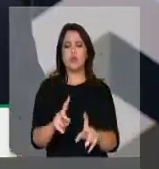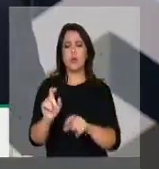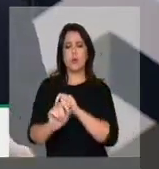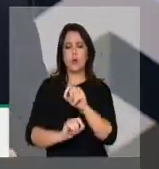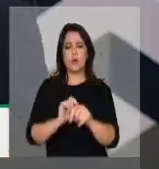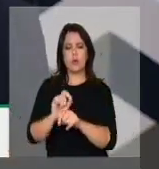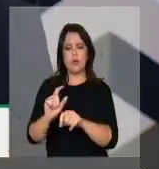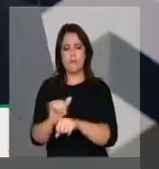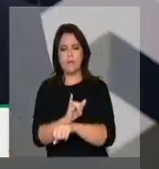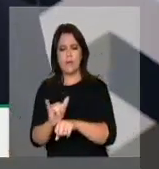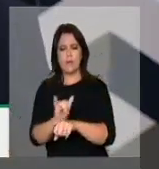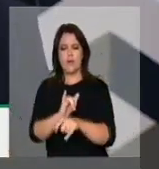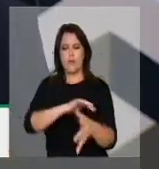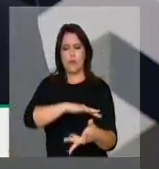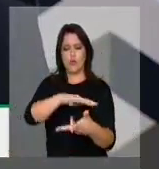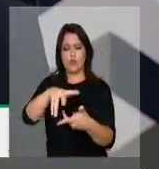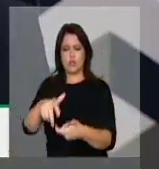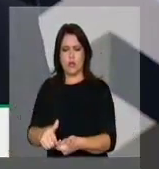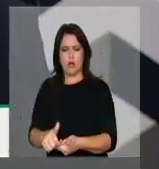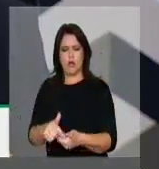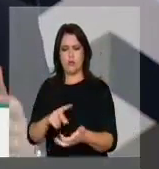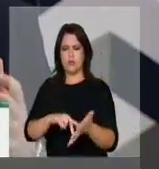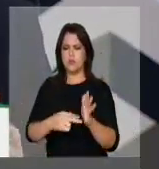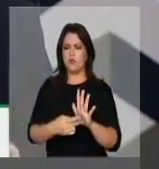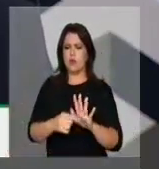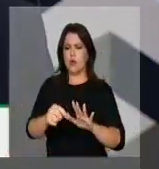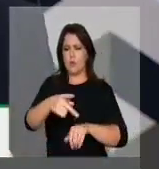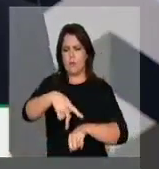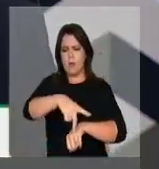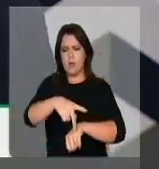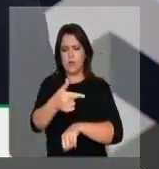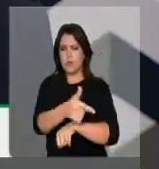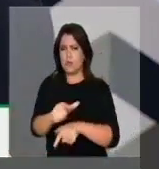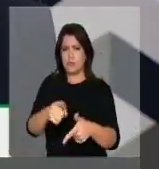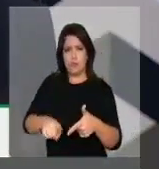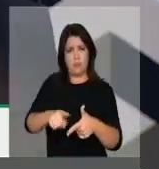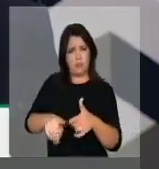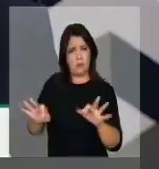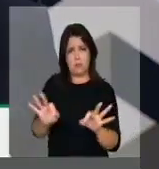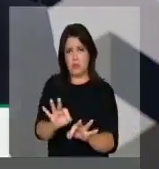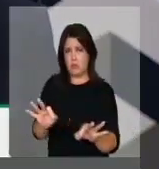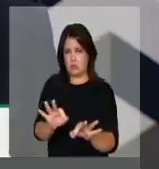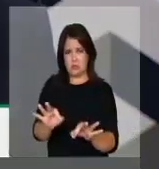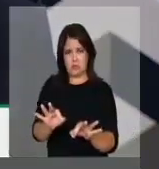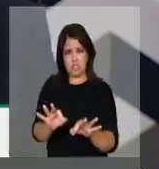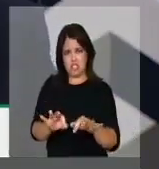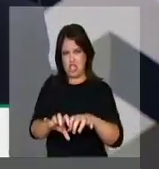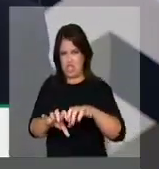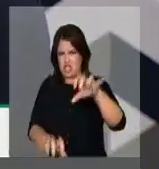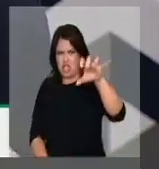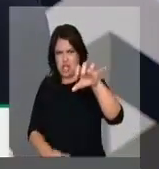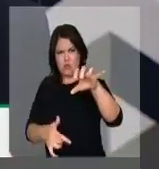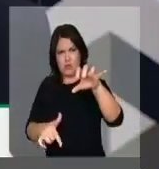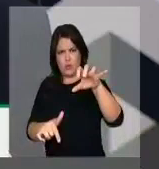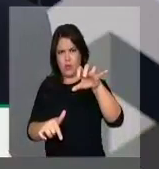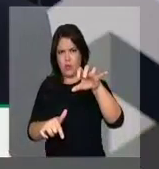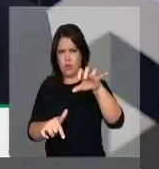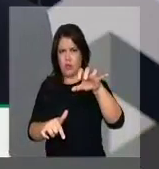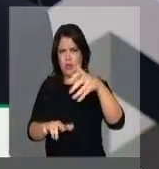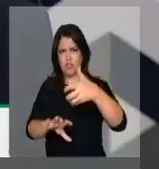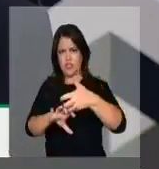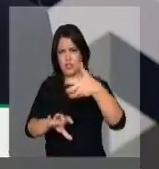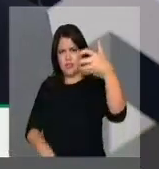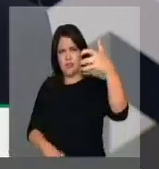termos de posicionamento estratégico mundial, ou seja, um país que não tem problemas de secessão, um país que não tem problemas